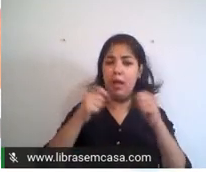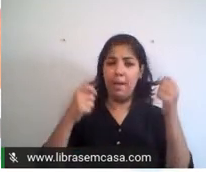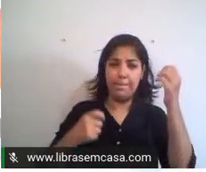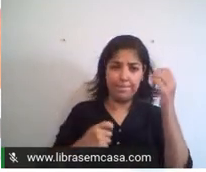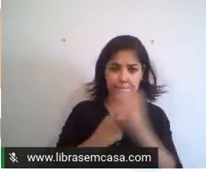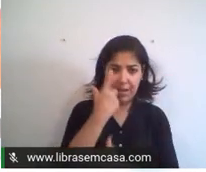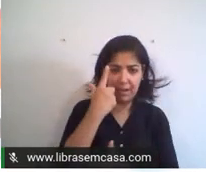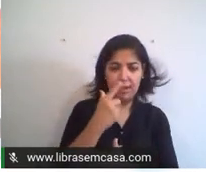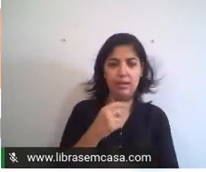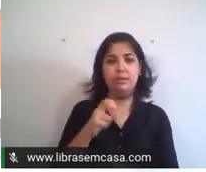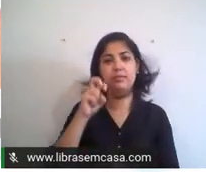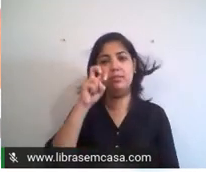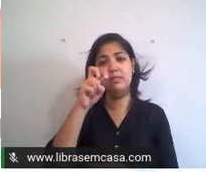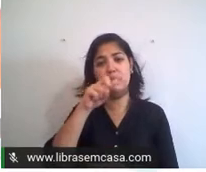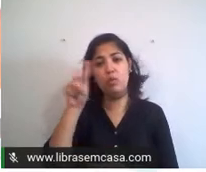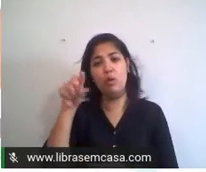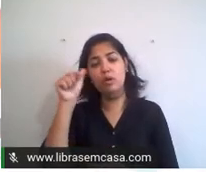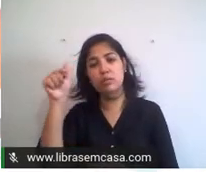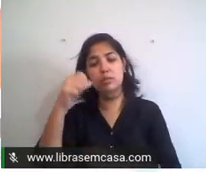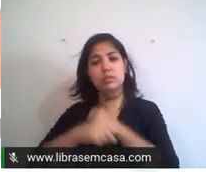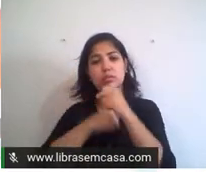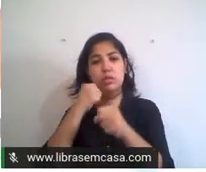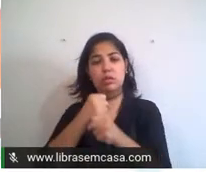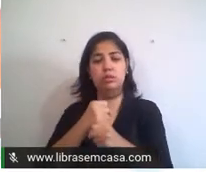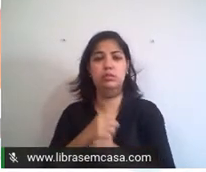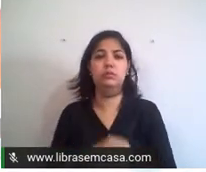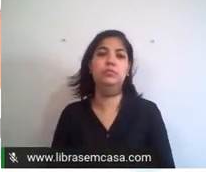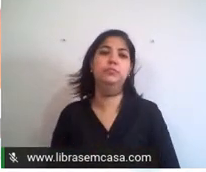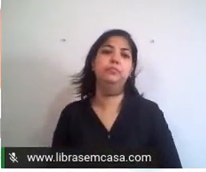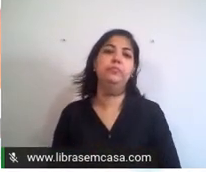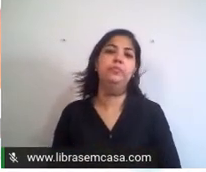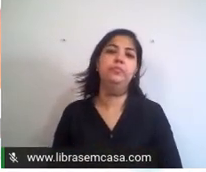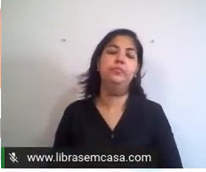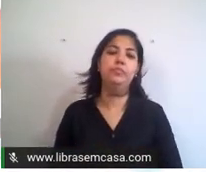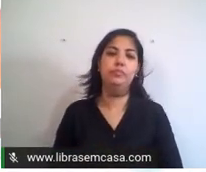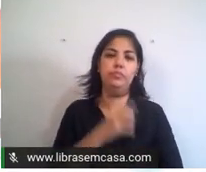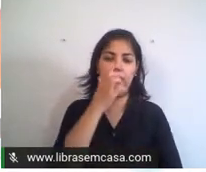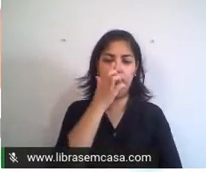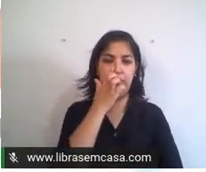sua localidade e do preço da sua eletricidade.